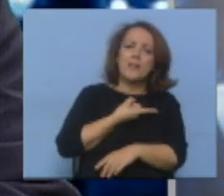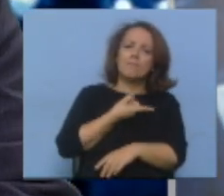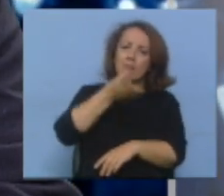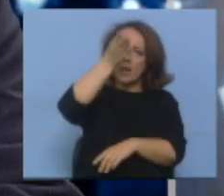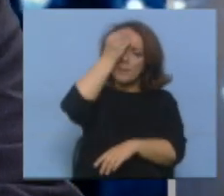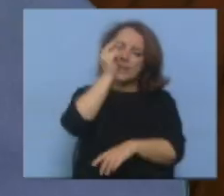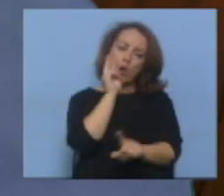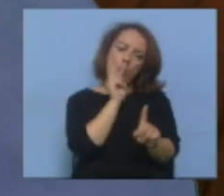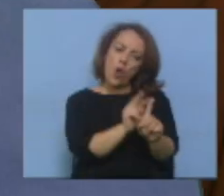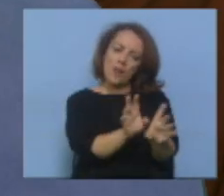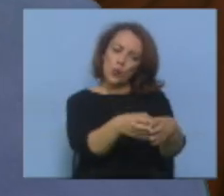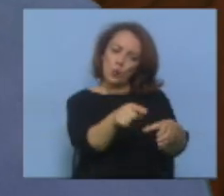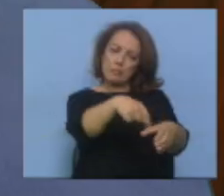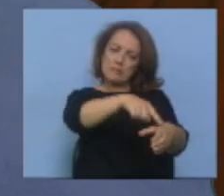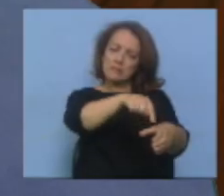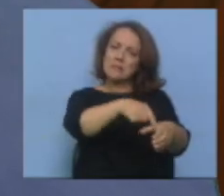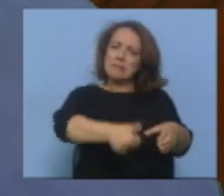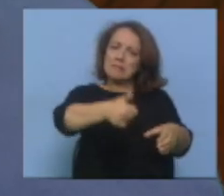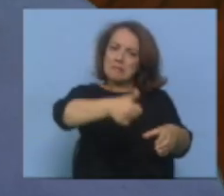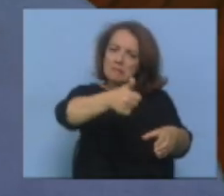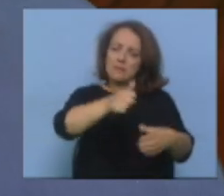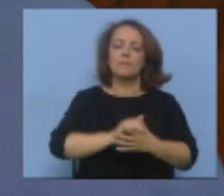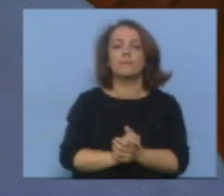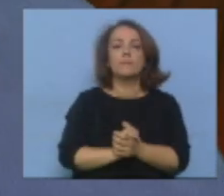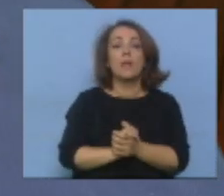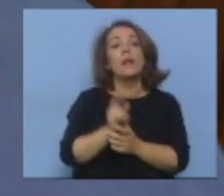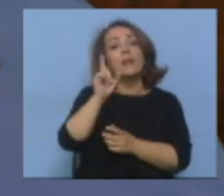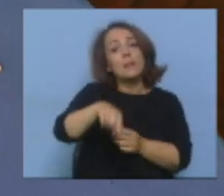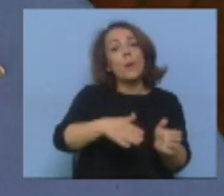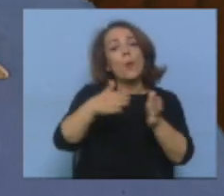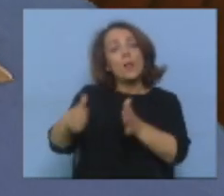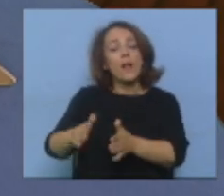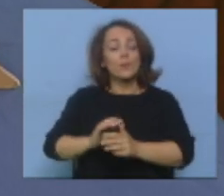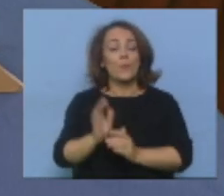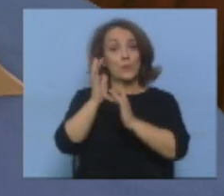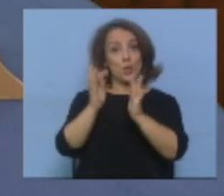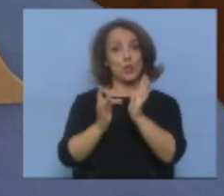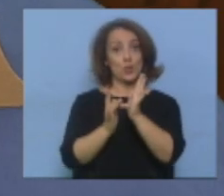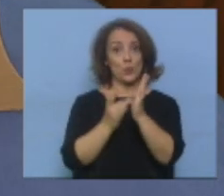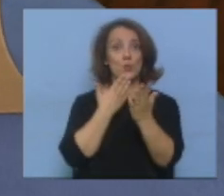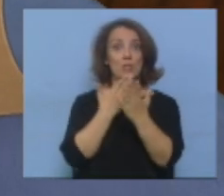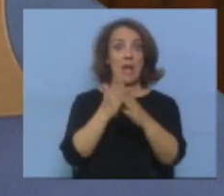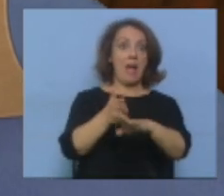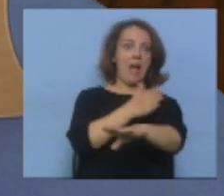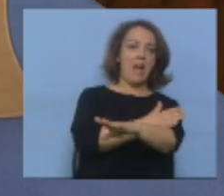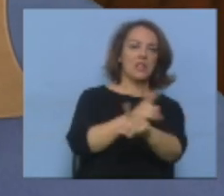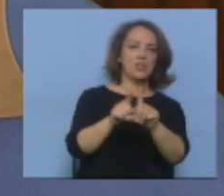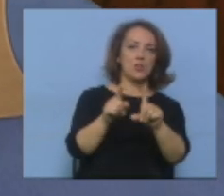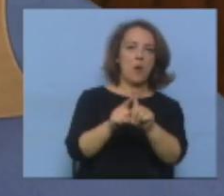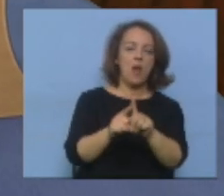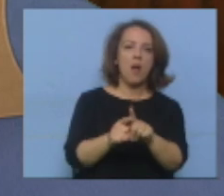eles em primeiro lugar. Ao mesmo tempo, Jesus supera essa mentalidade fatalista do